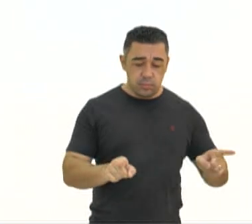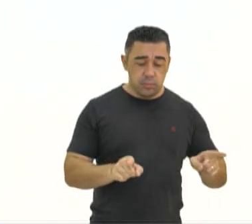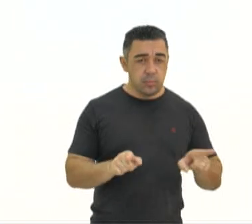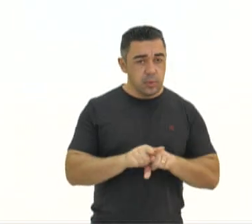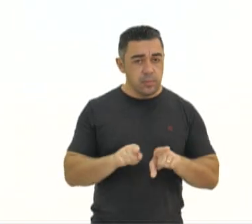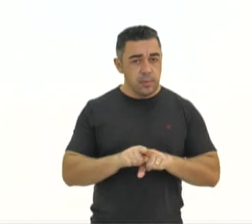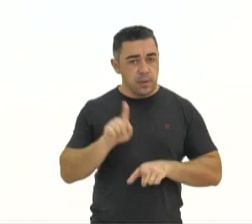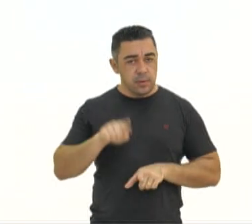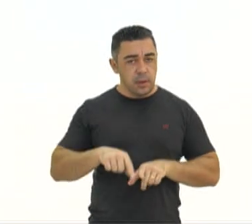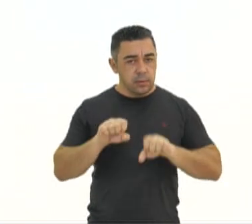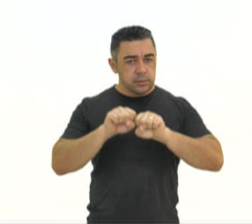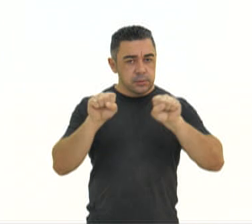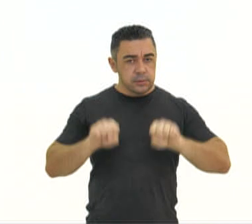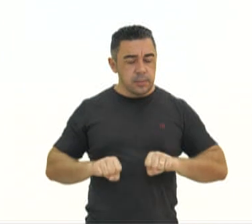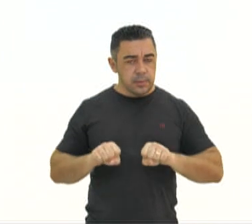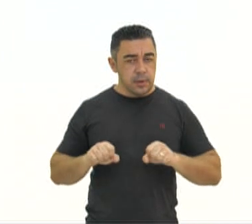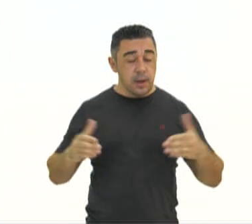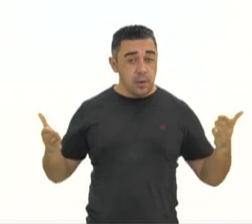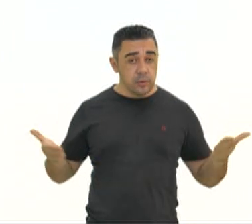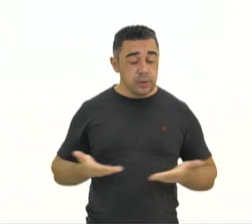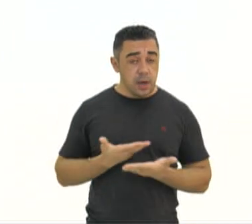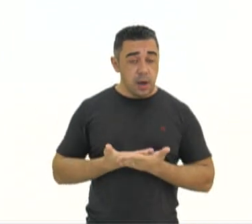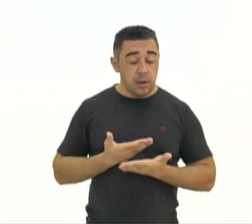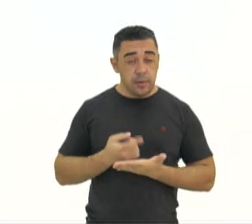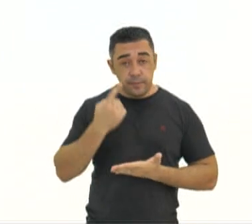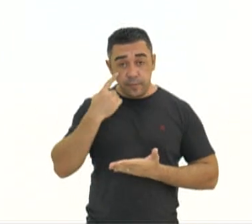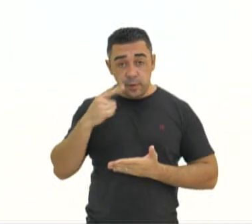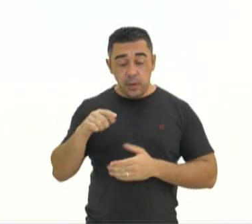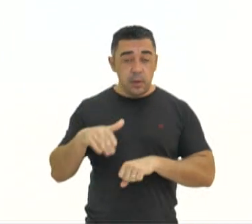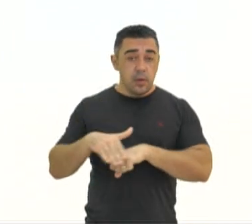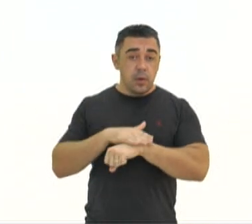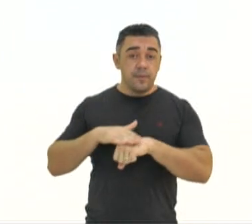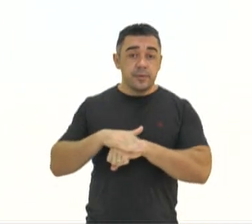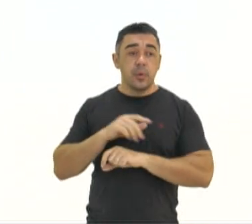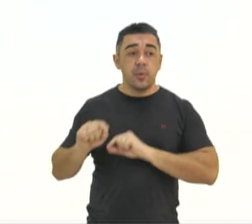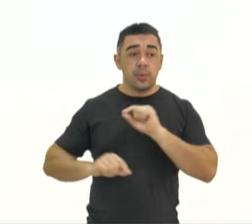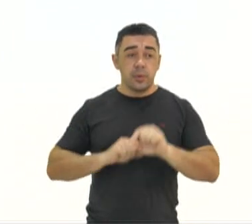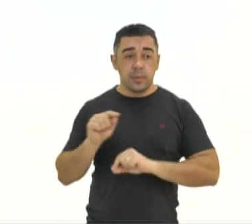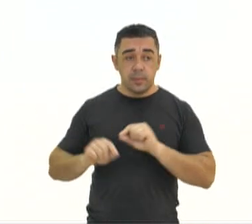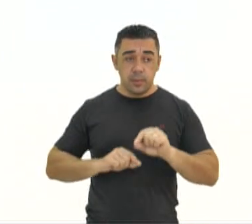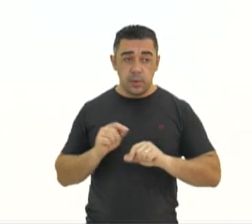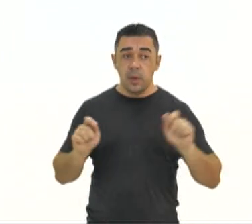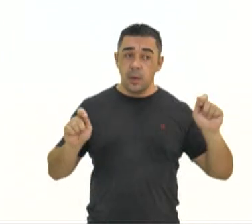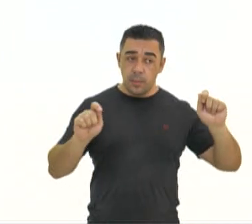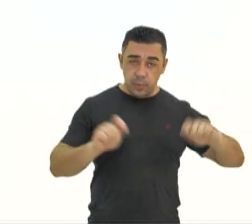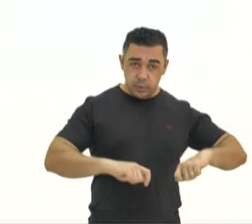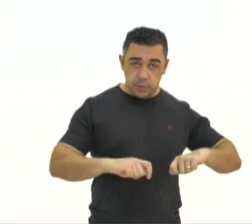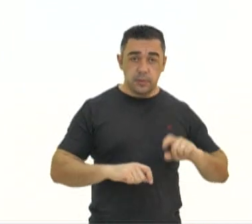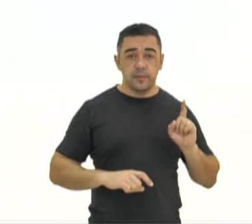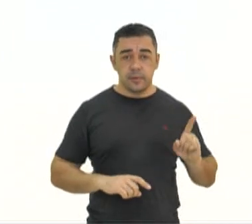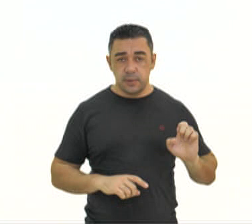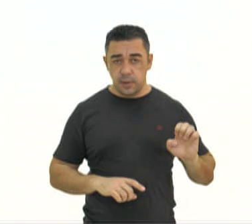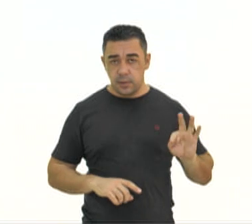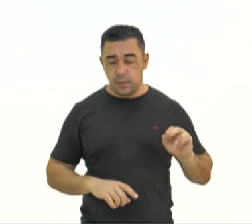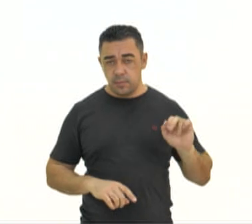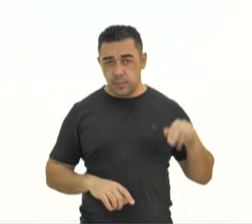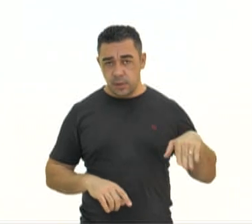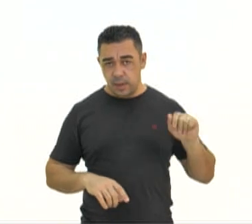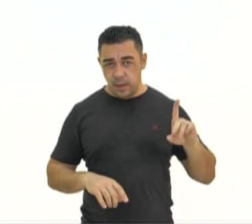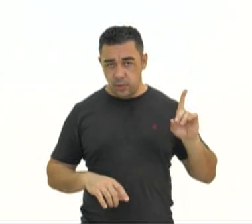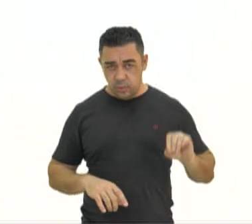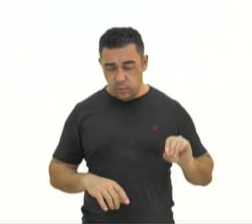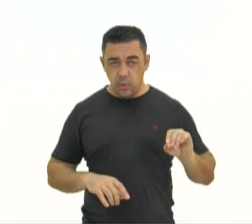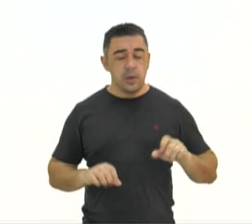um sistema linear. Na aula de hoje a gente vai estar conversando um pouco mais sobre o sistema possível determinado e